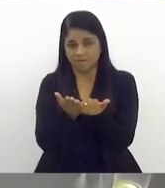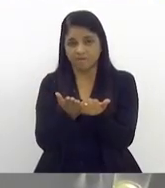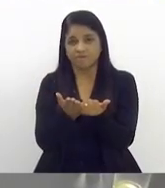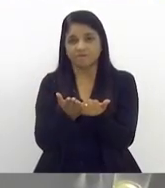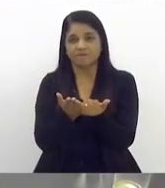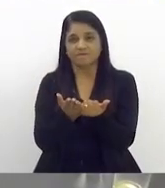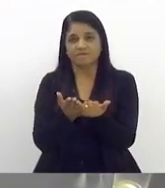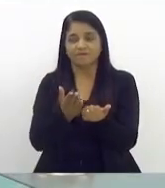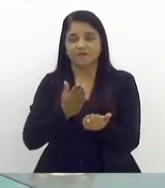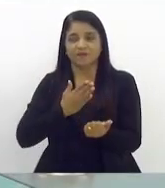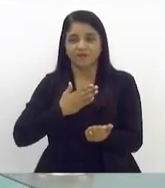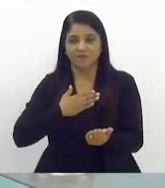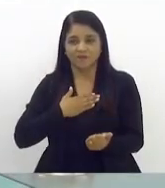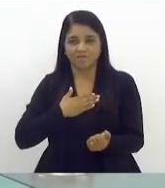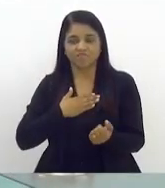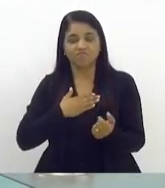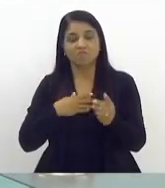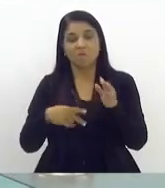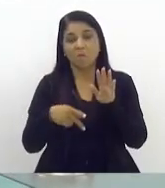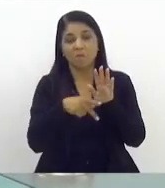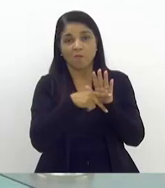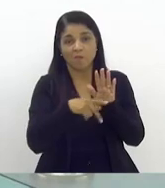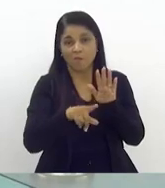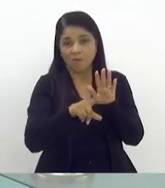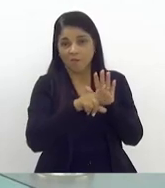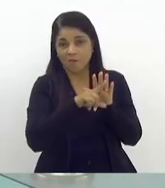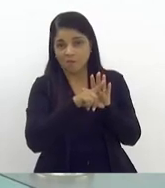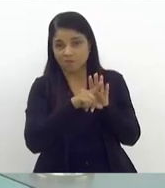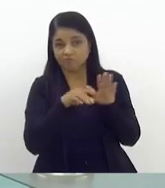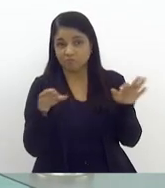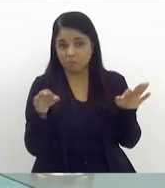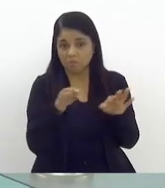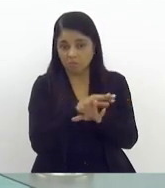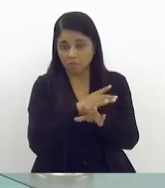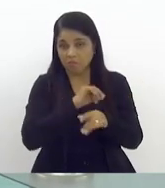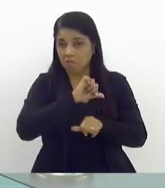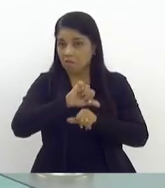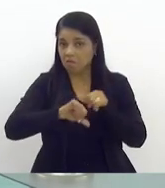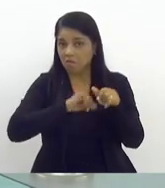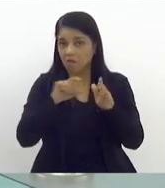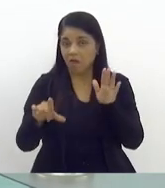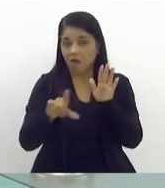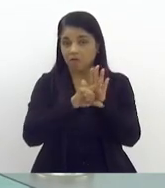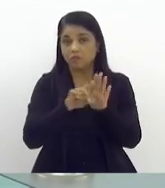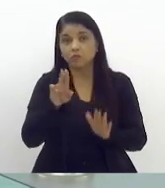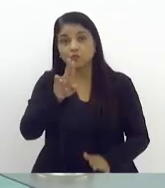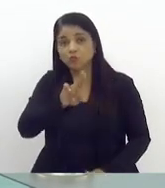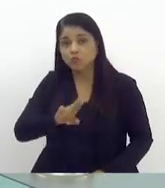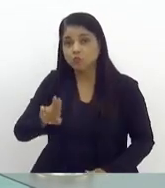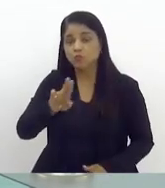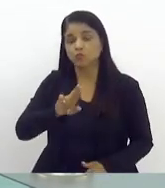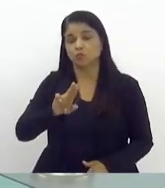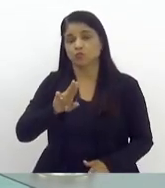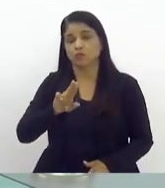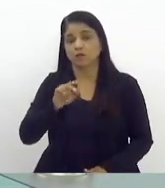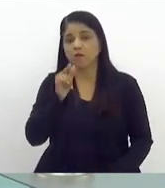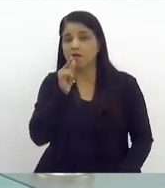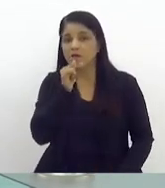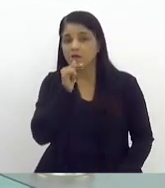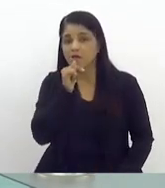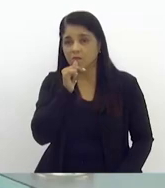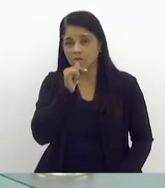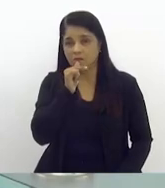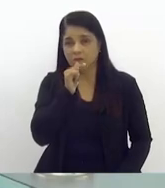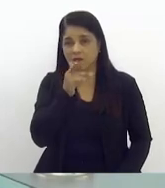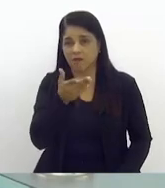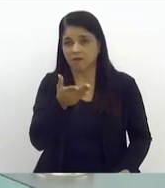projeto absolutamente completo que virou lei sobre reuso da água. E que o deputado Jorge Felipe Neto,